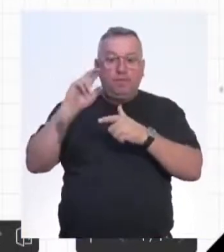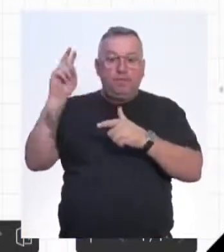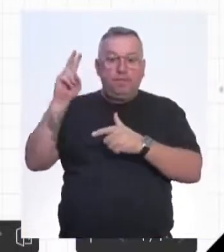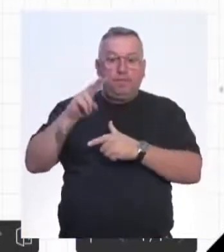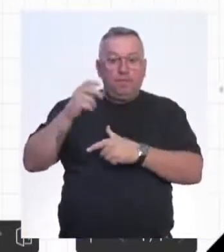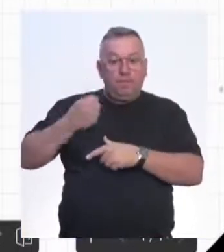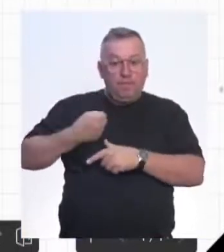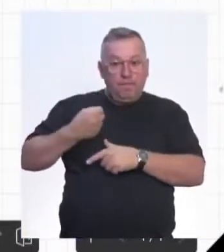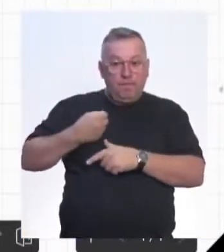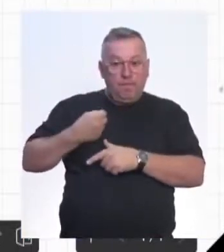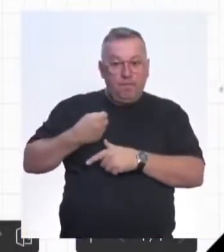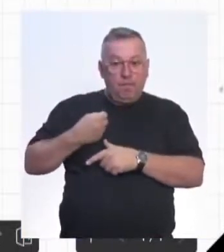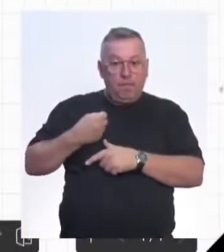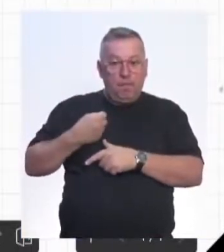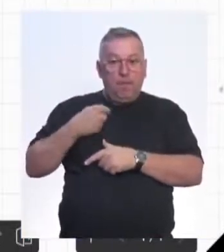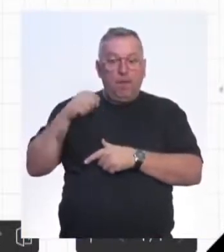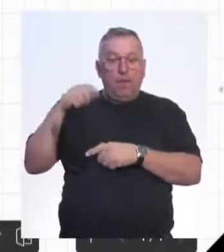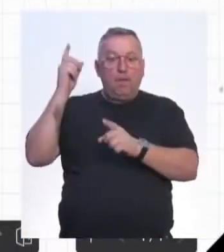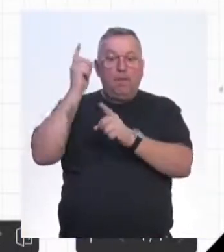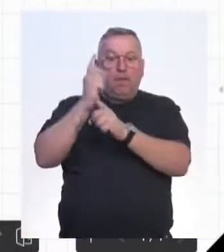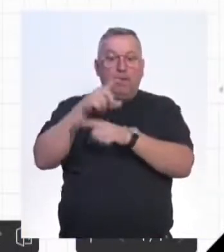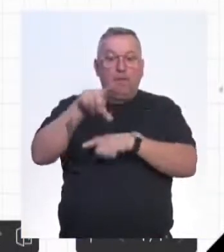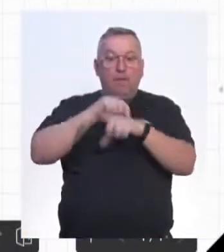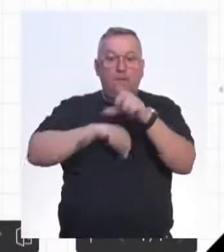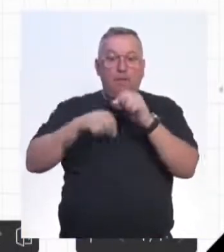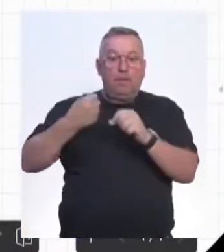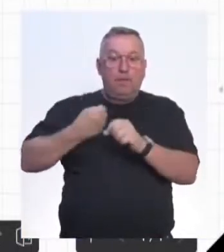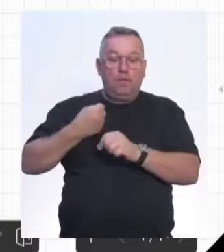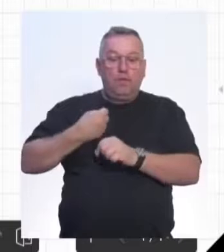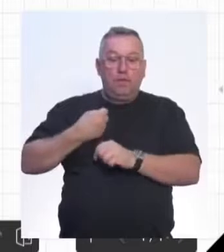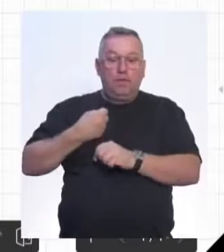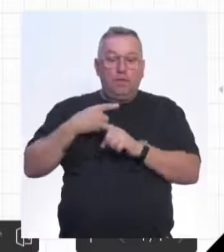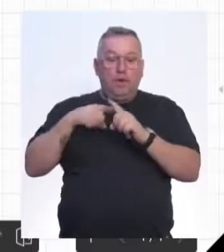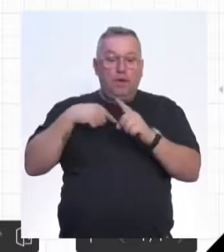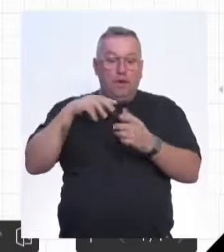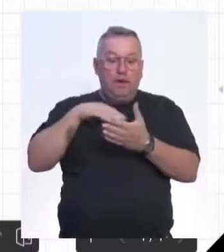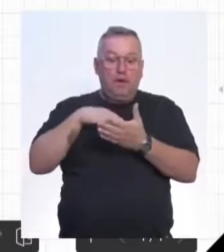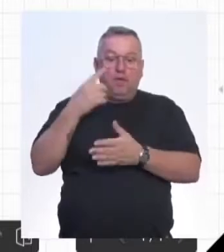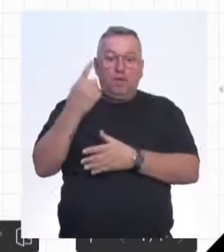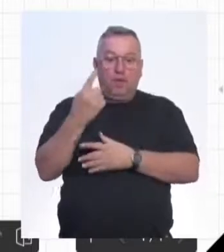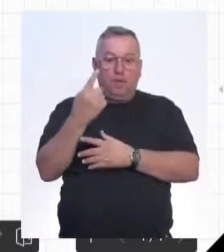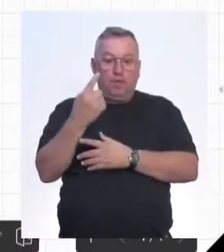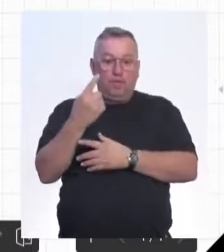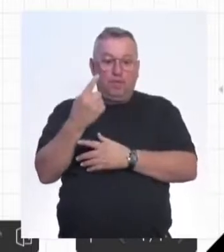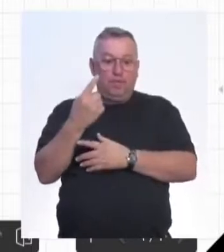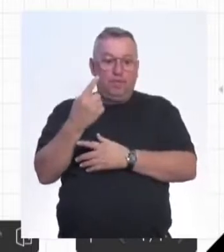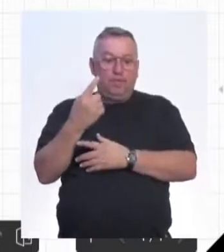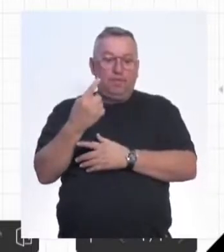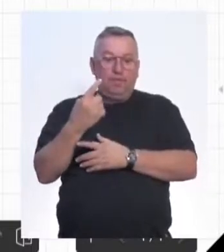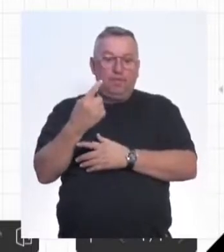números. Aí você pode escolher os números, mas a ideia é dividir até restar 1, digamos assim, né?